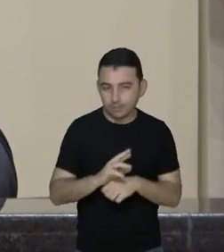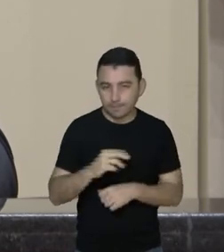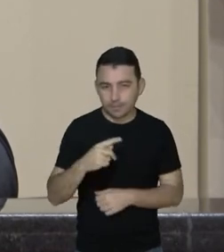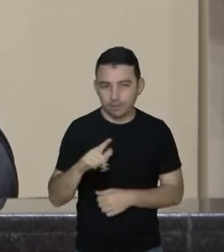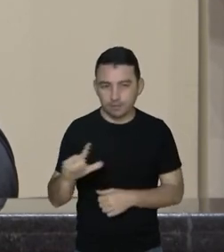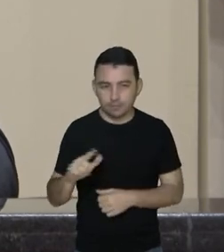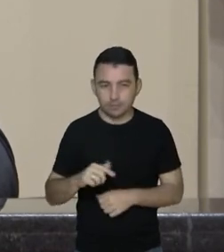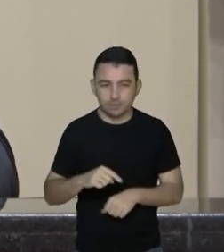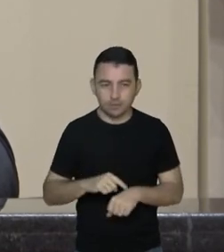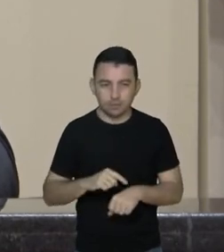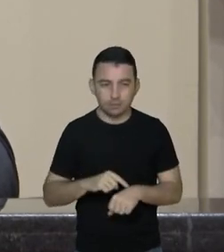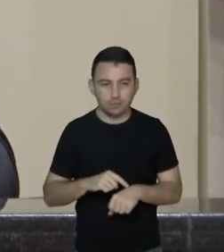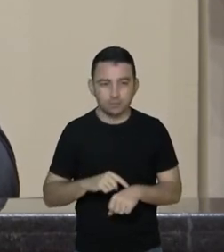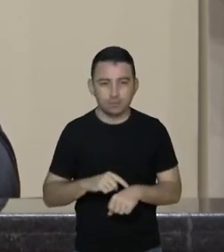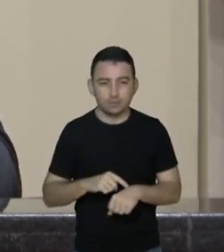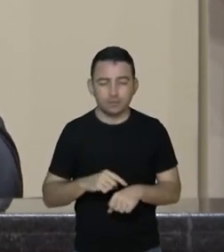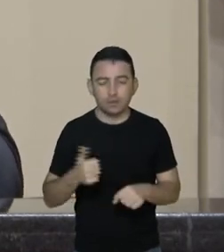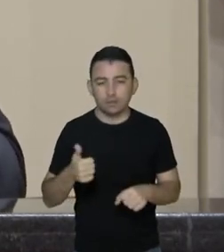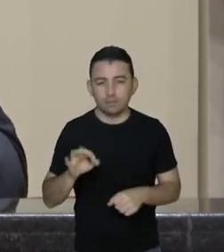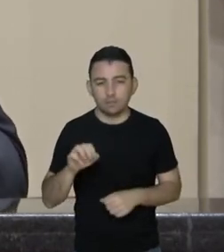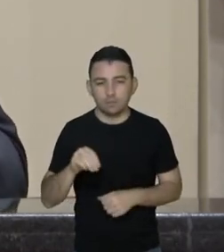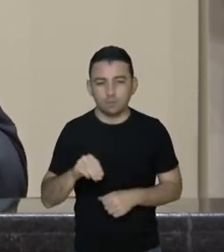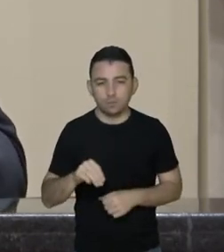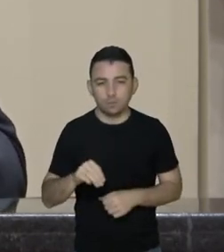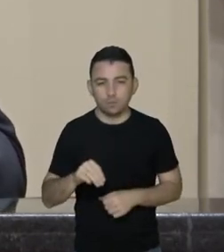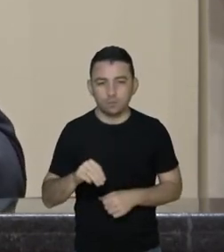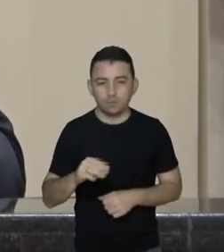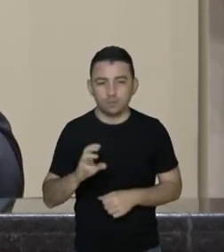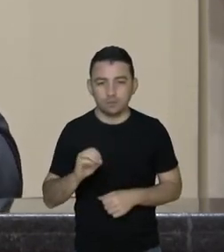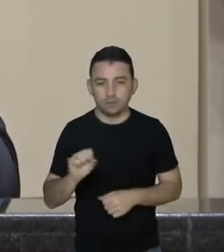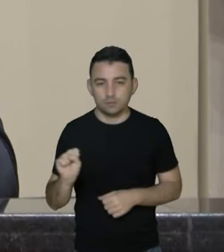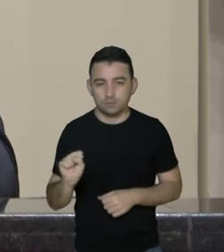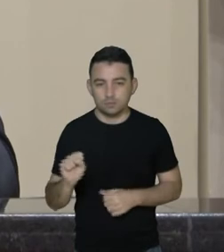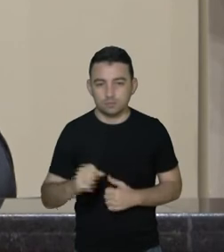por até 10 minutos e 30 segundos.